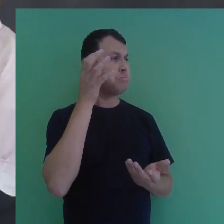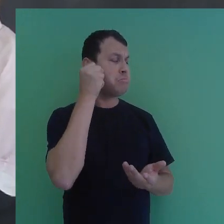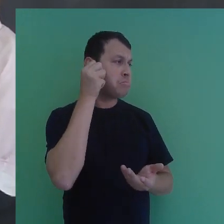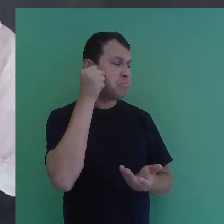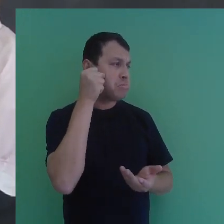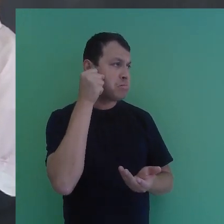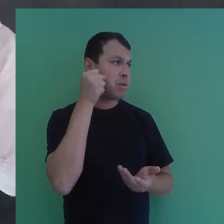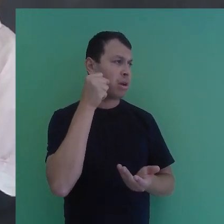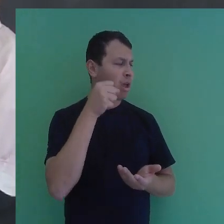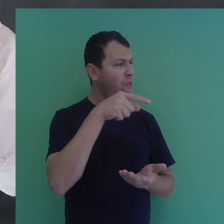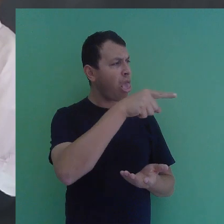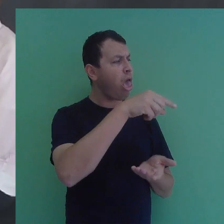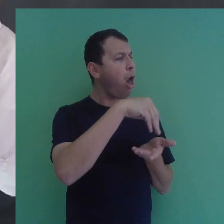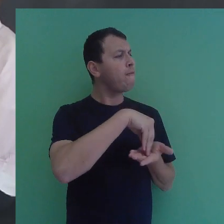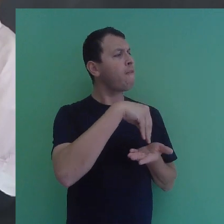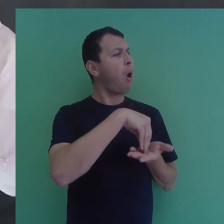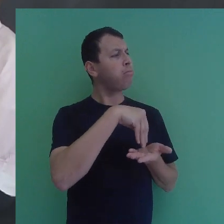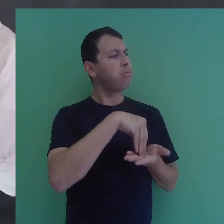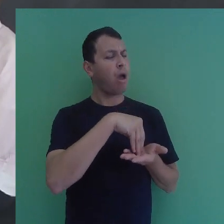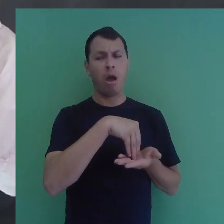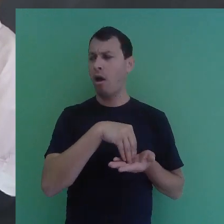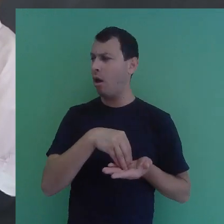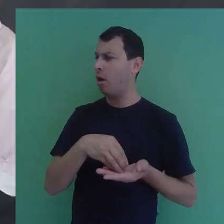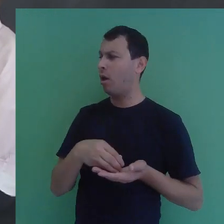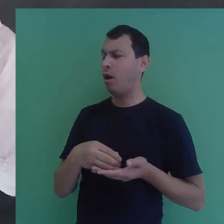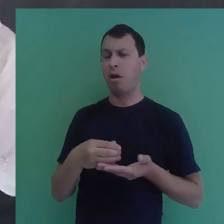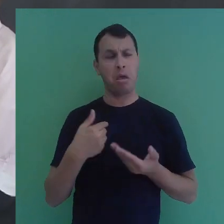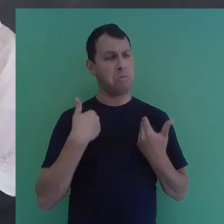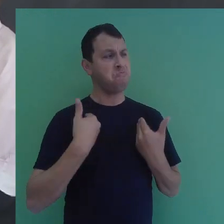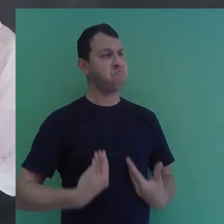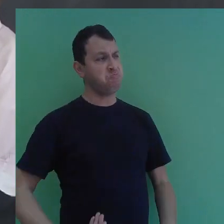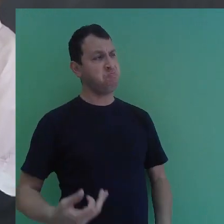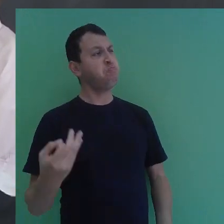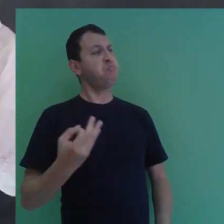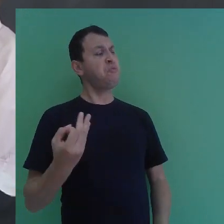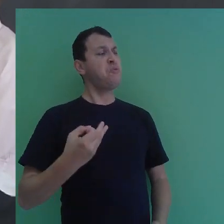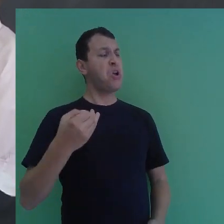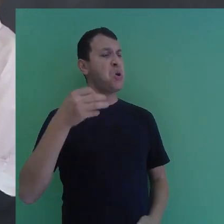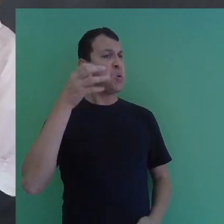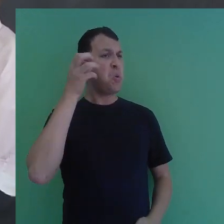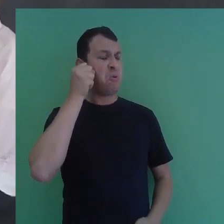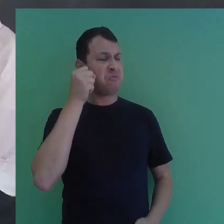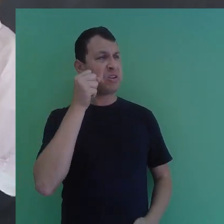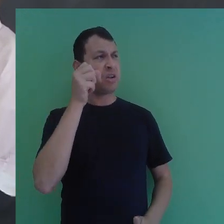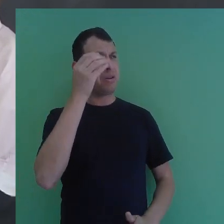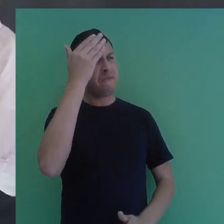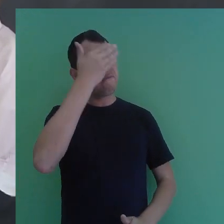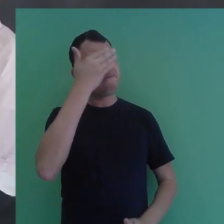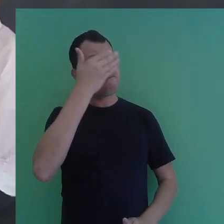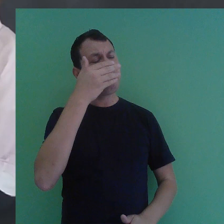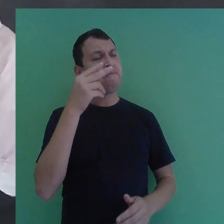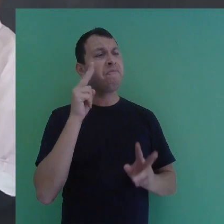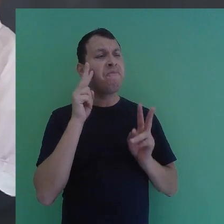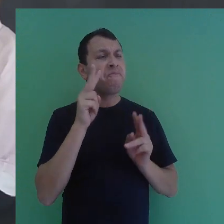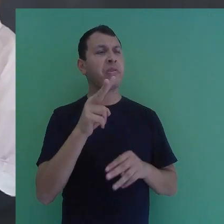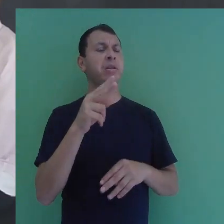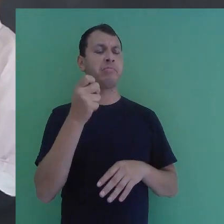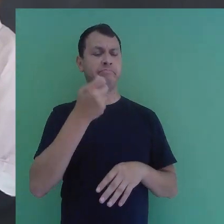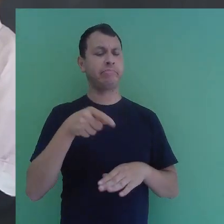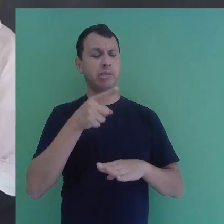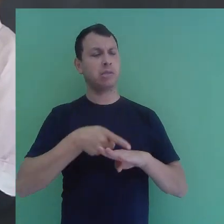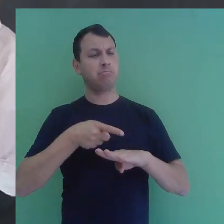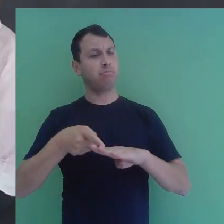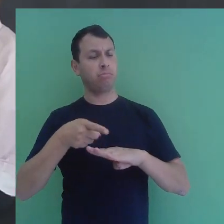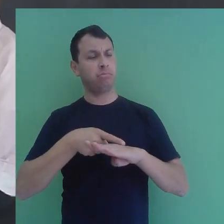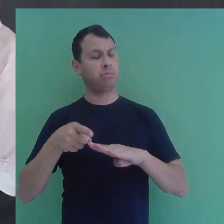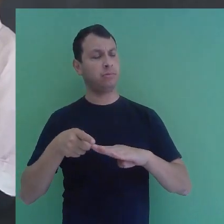da audição e ele é perfeito assim. Ele não precisa de mais nada. Então, na visão de um e de outro,